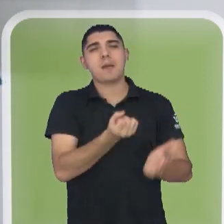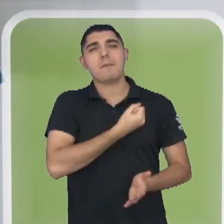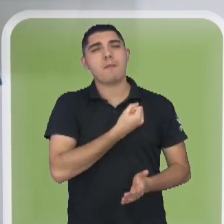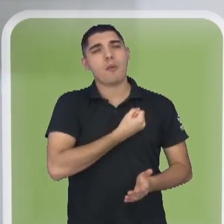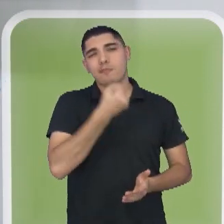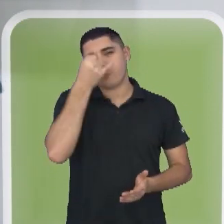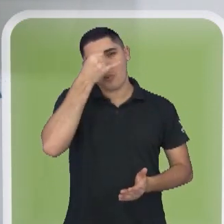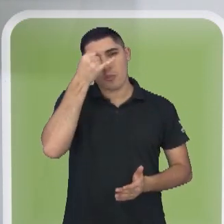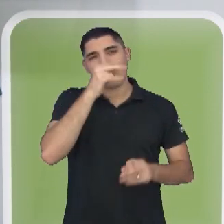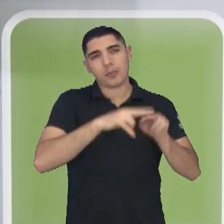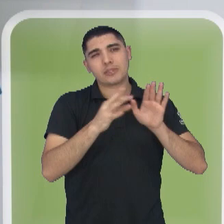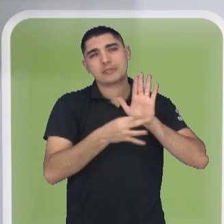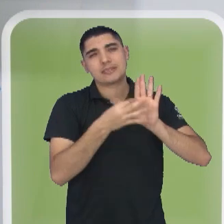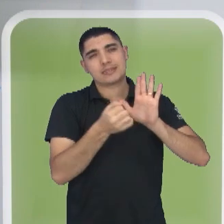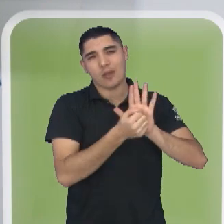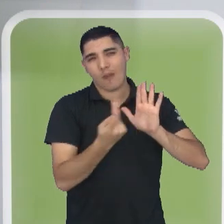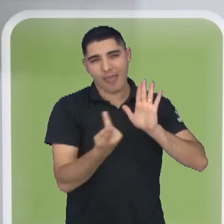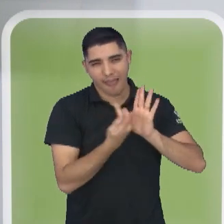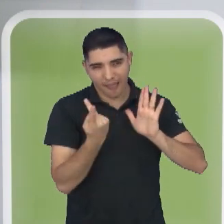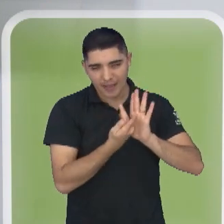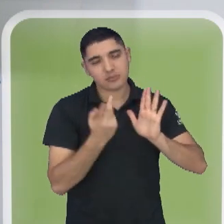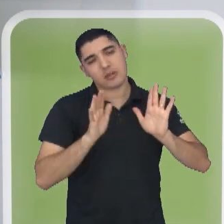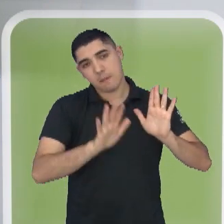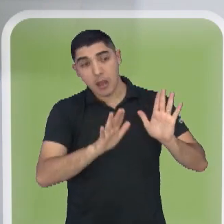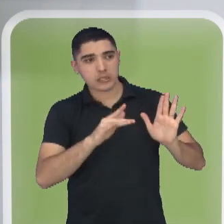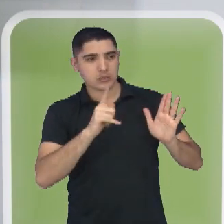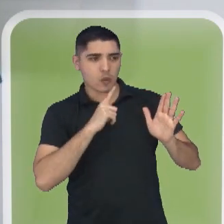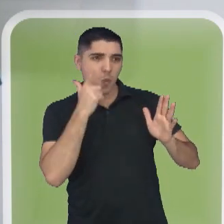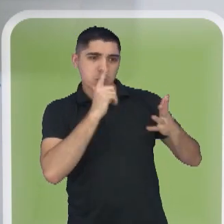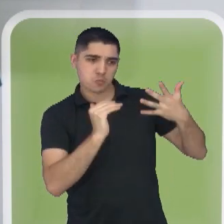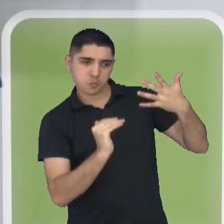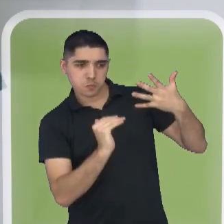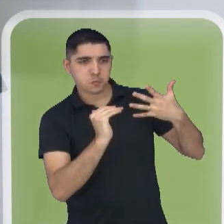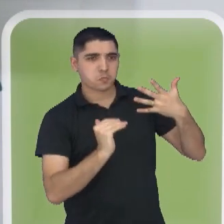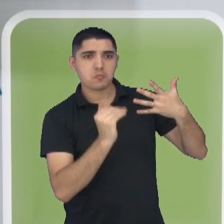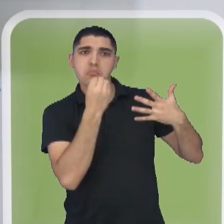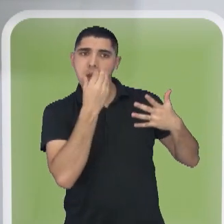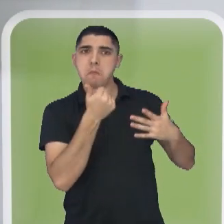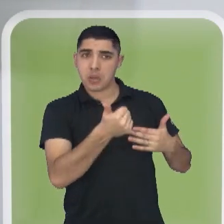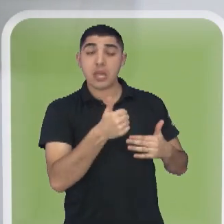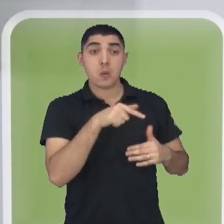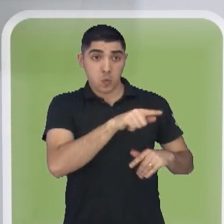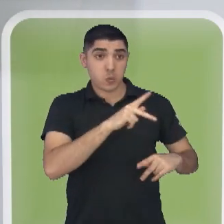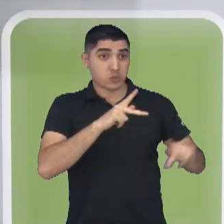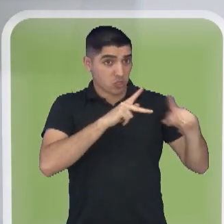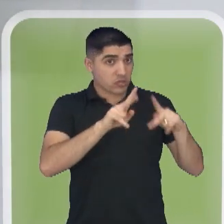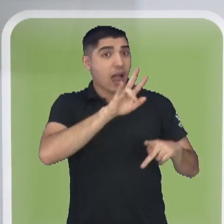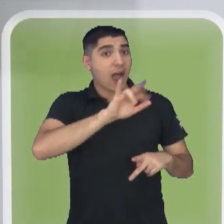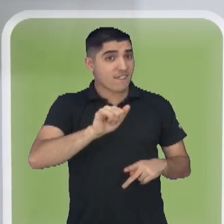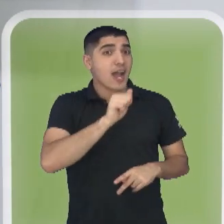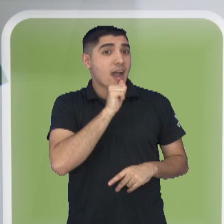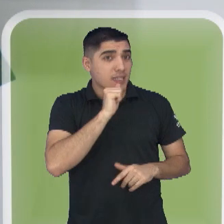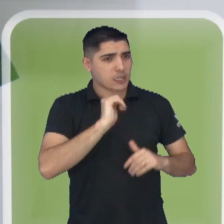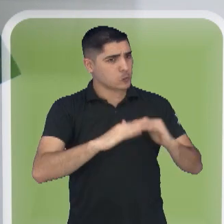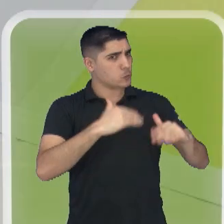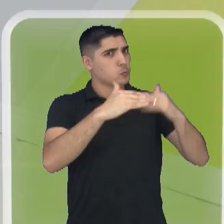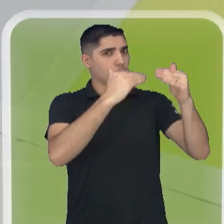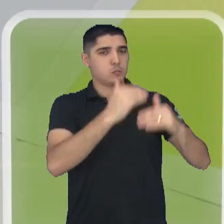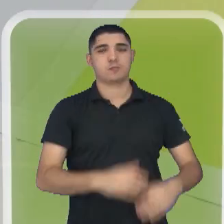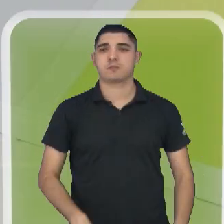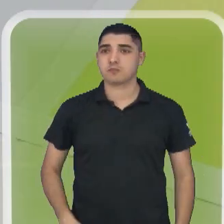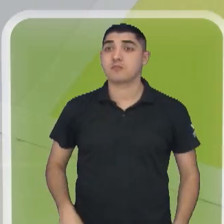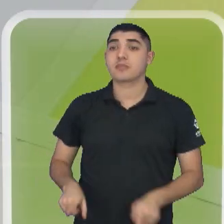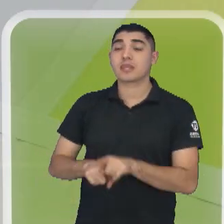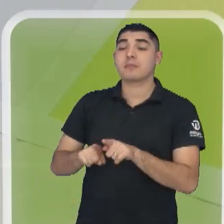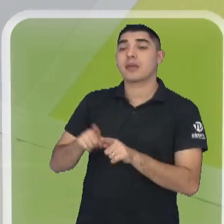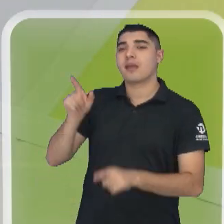inscrição, mas continua no meio da tabela, continua bem. Então, o São José tende a crescer muito para os próximos anos com o investimento. E a Giovana